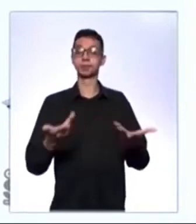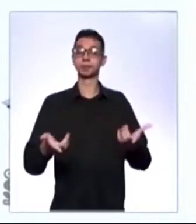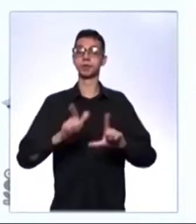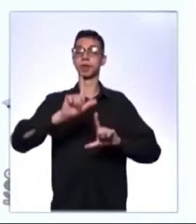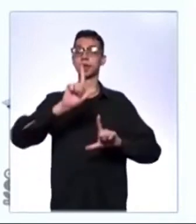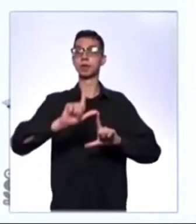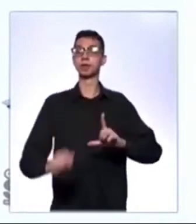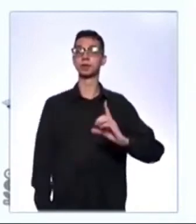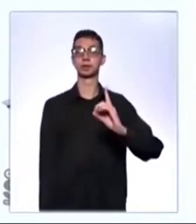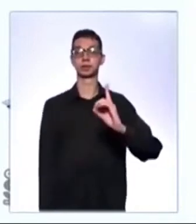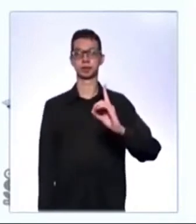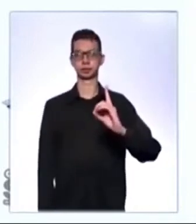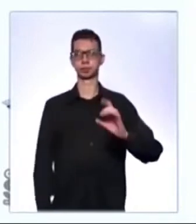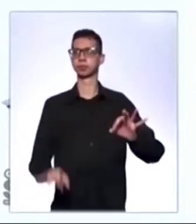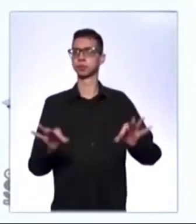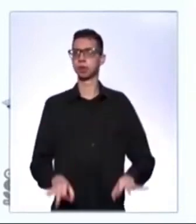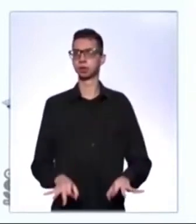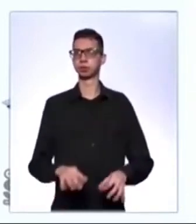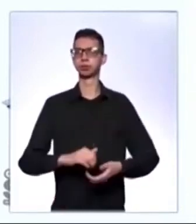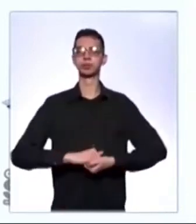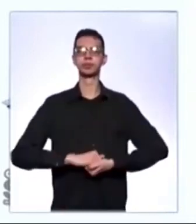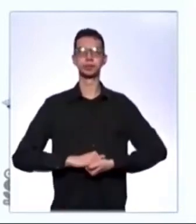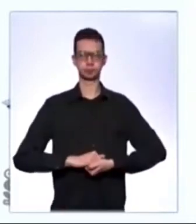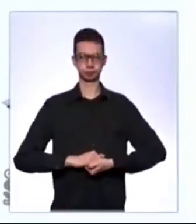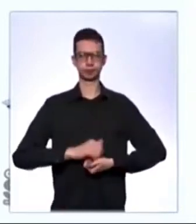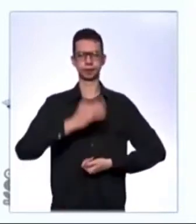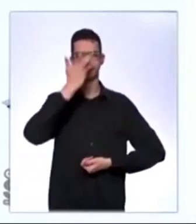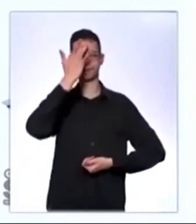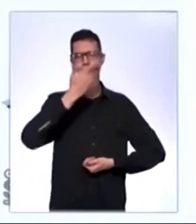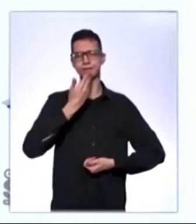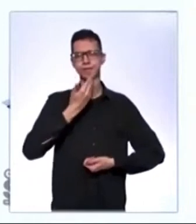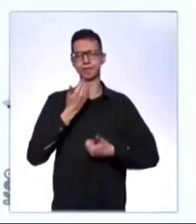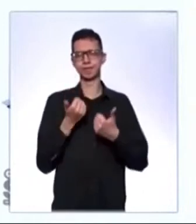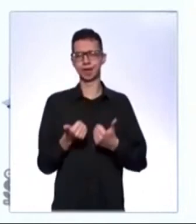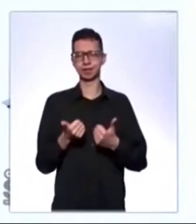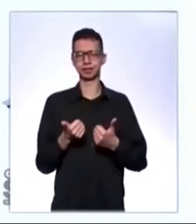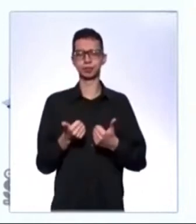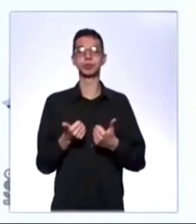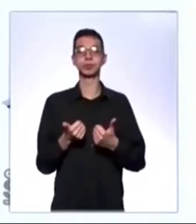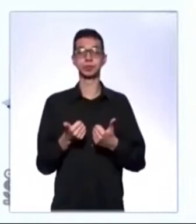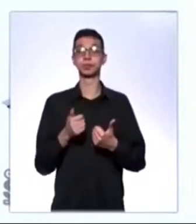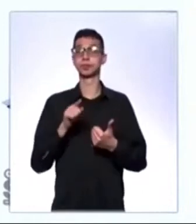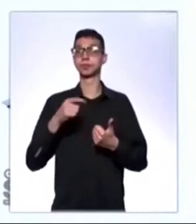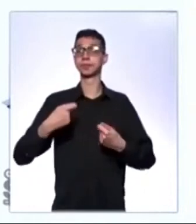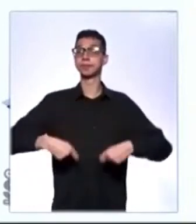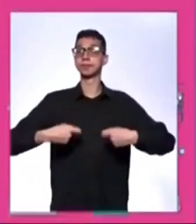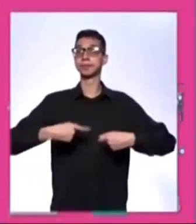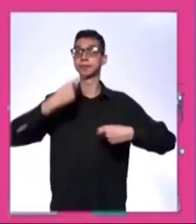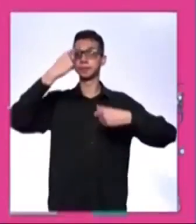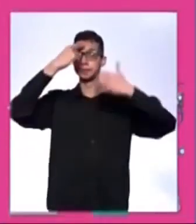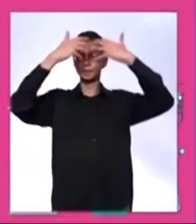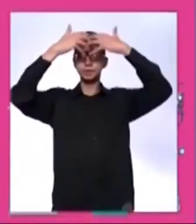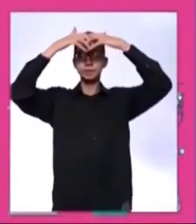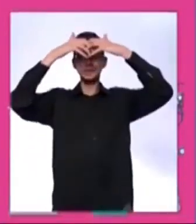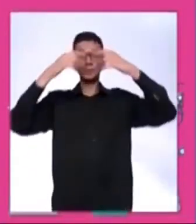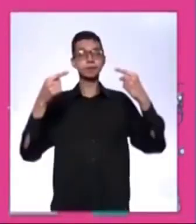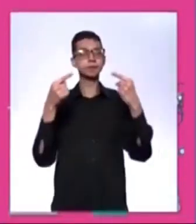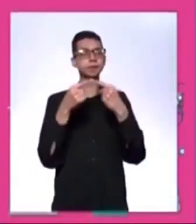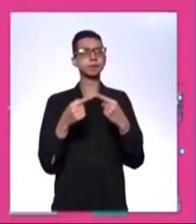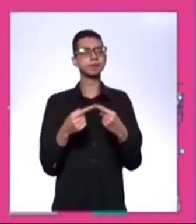D. Com certeza. Assim, né? Bom senso. Bom senso. Muito